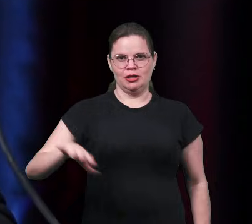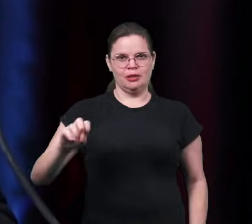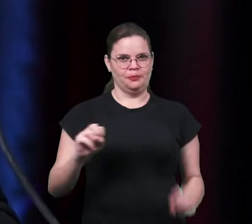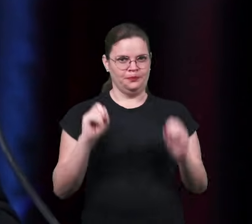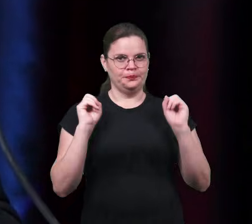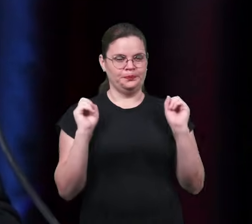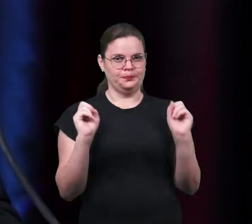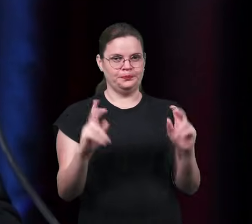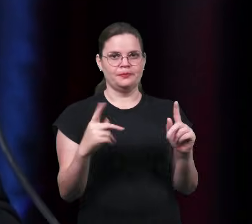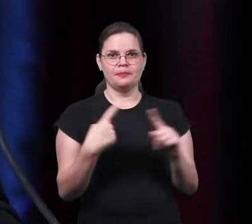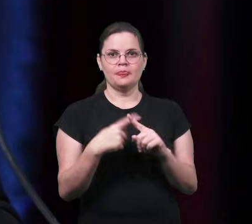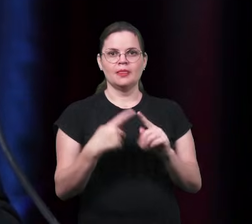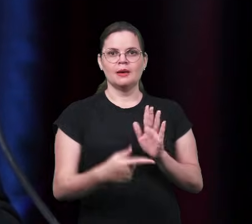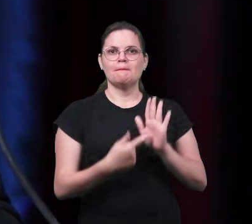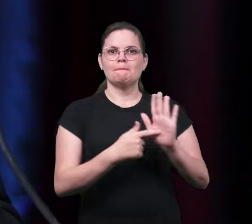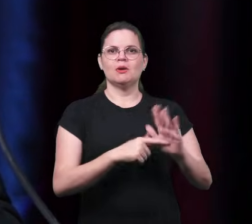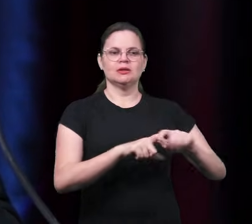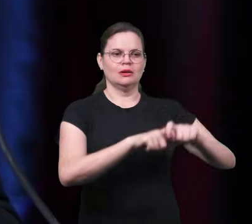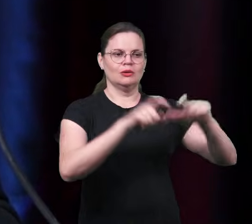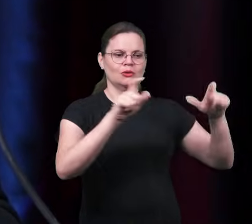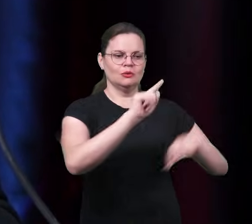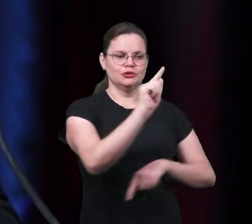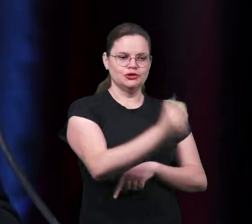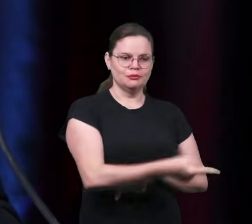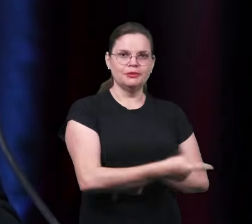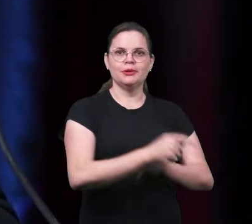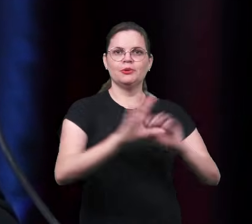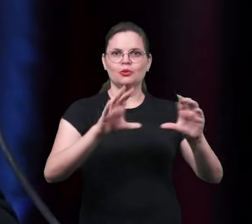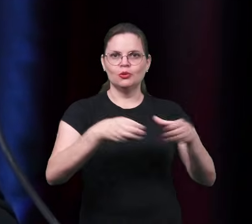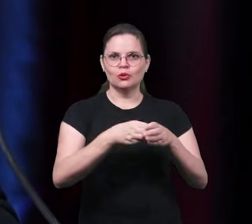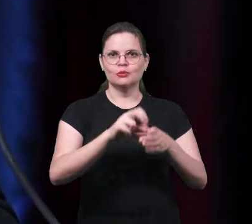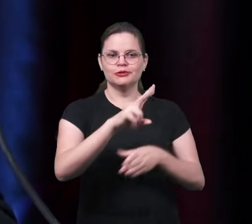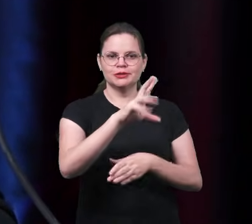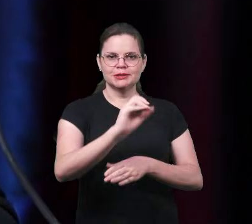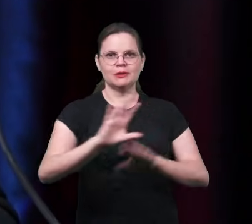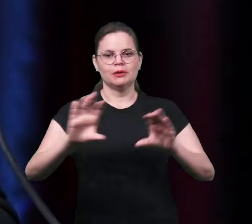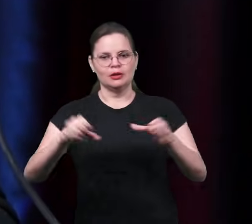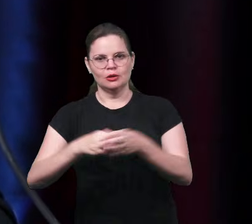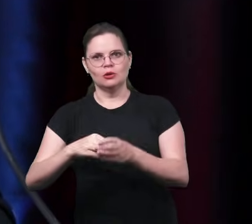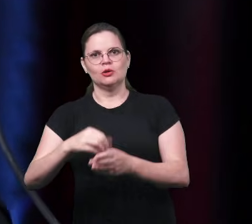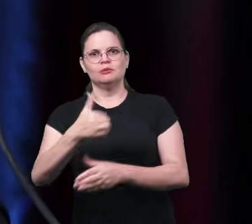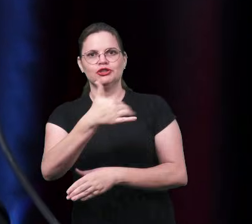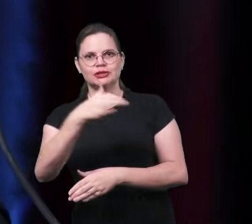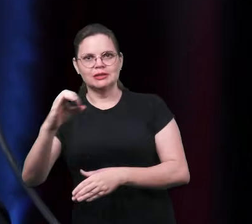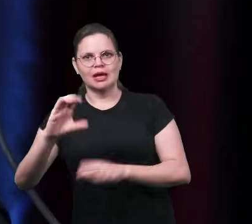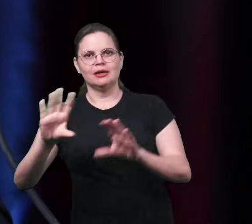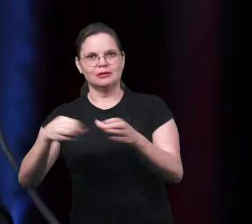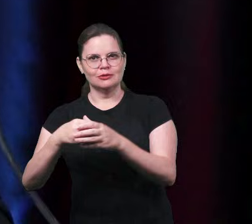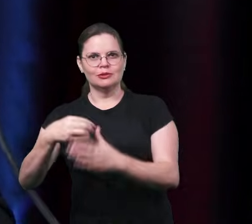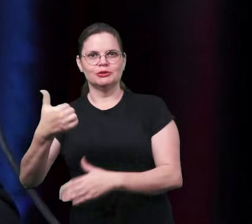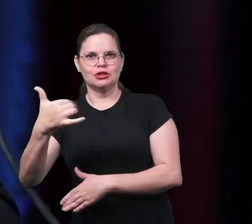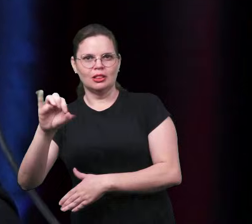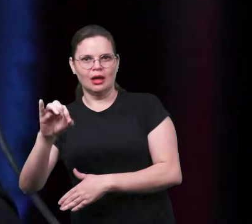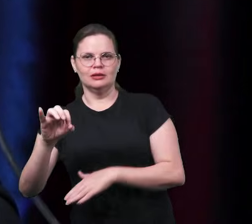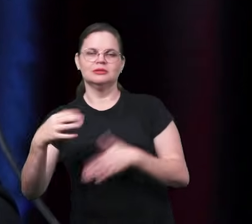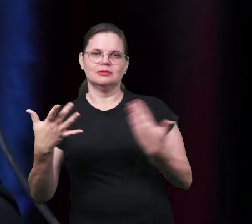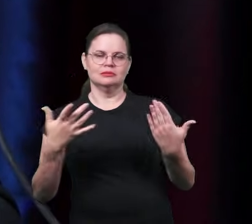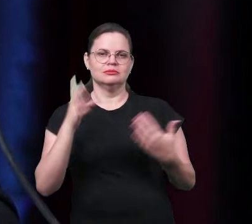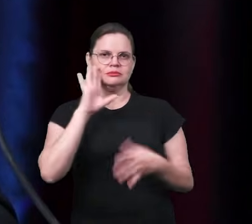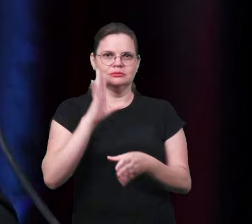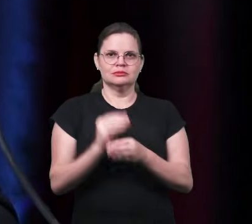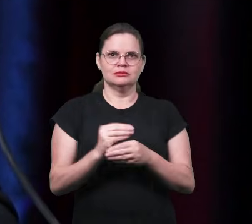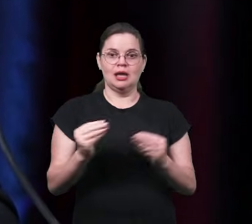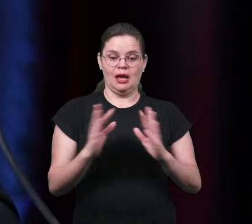o texto diz aqui maiorais de 1000, maiorais de 100, maiorais de 50, de 10. Então a obra ela tem a